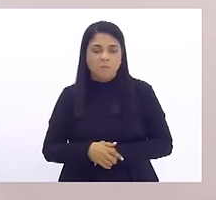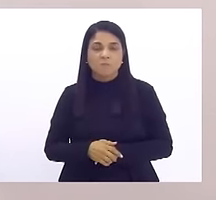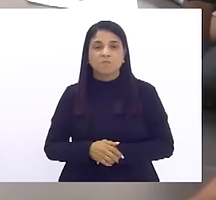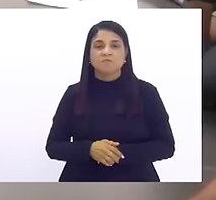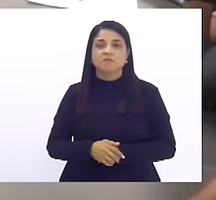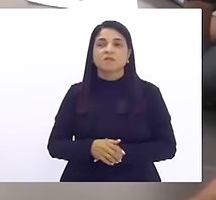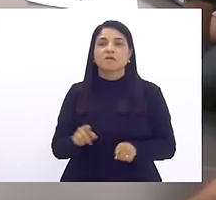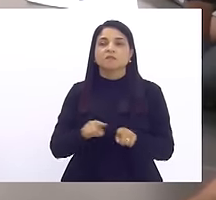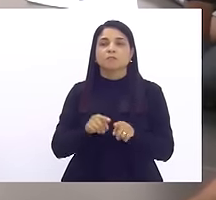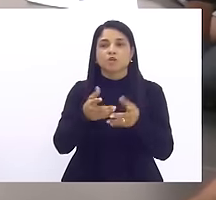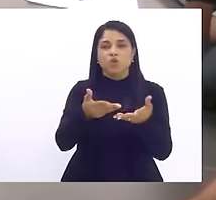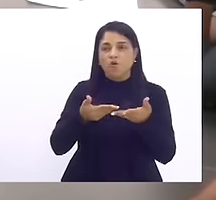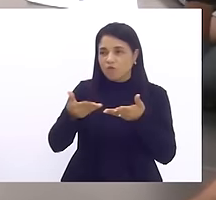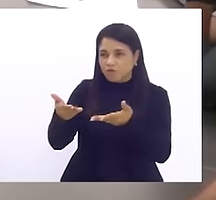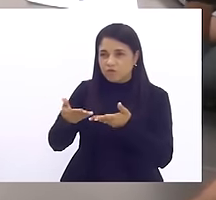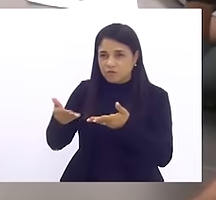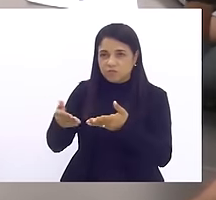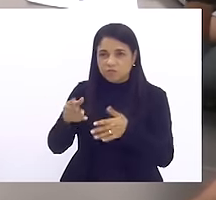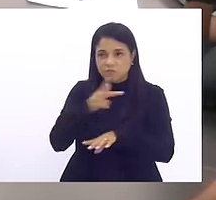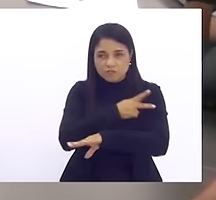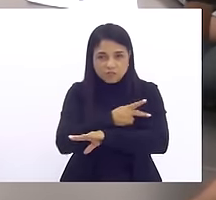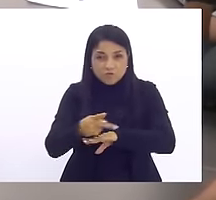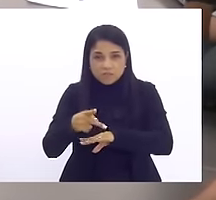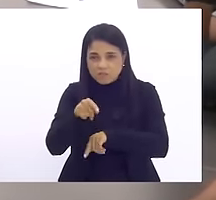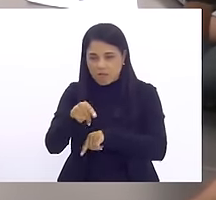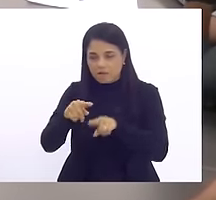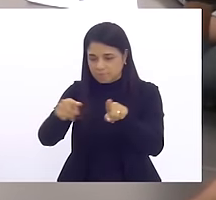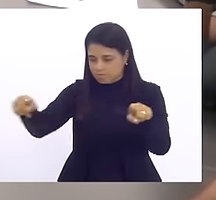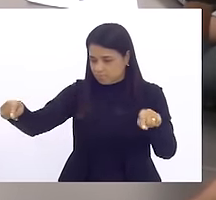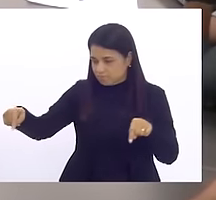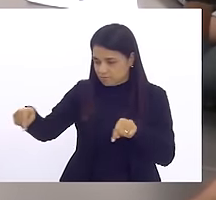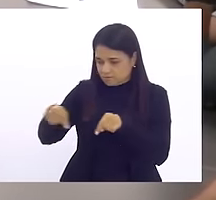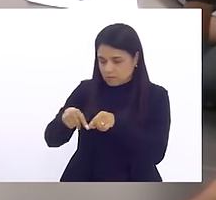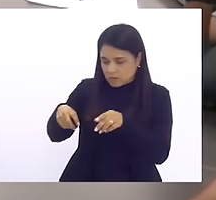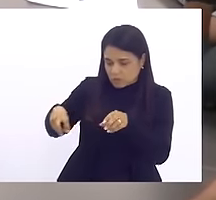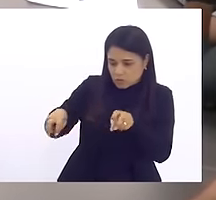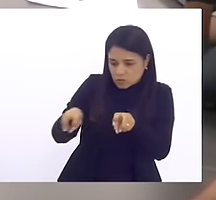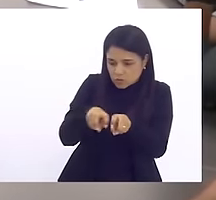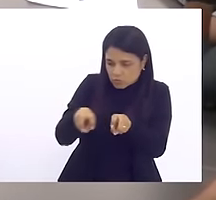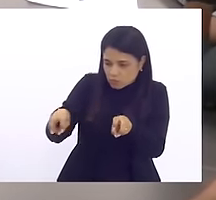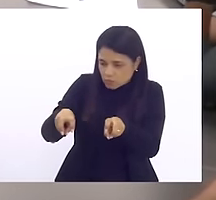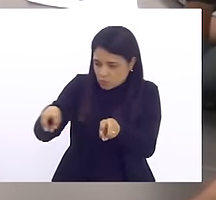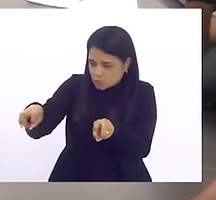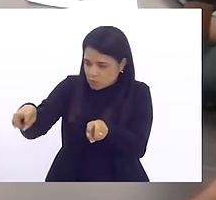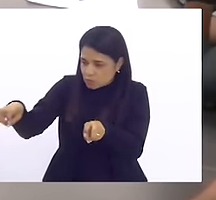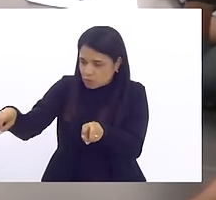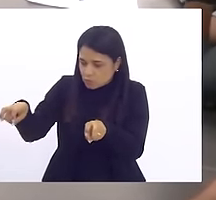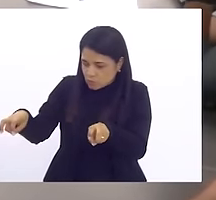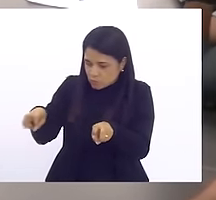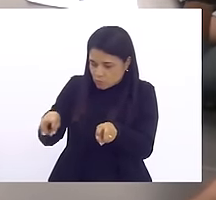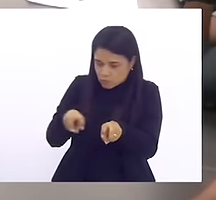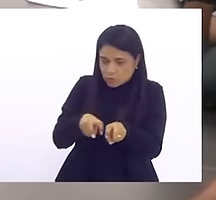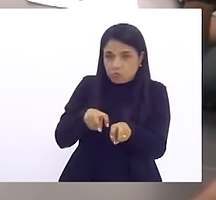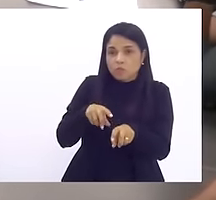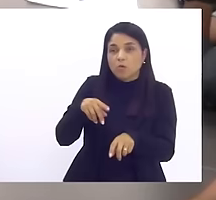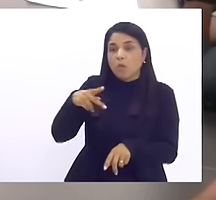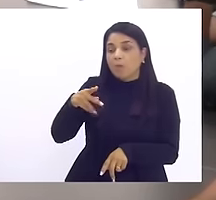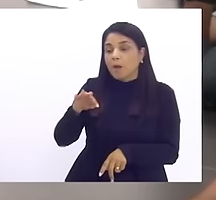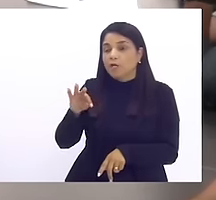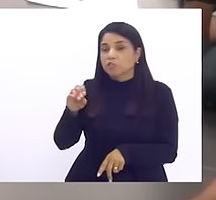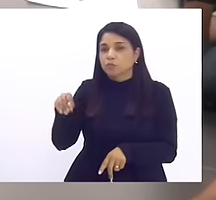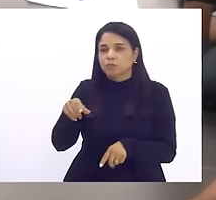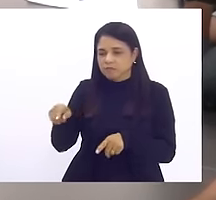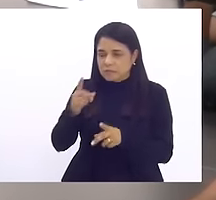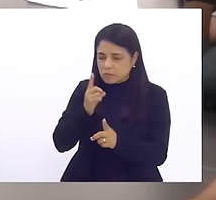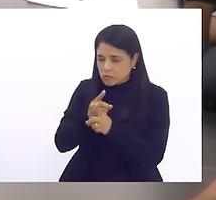também visitar eu queria ver se vocês encontrasse o carro de vocês o veículo de vocês que muitas vezes o pessoal tá pagando a pressão estivesse